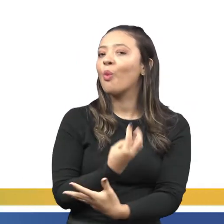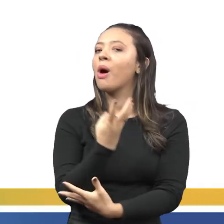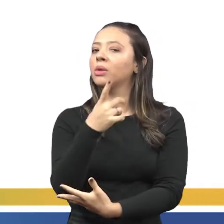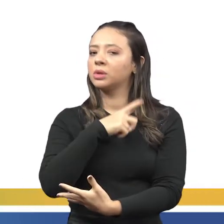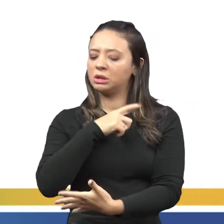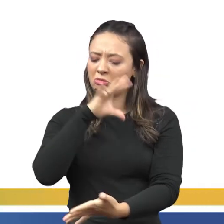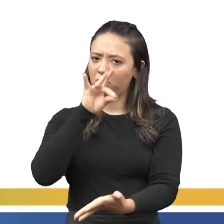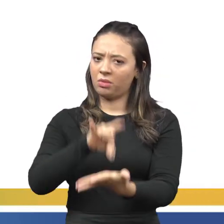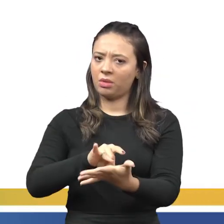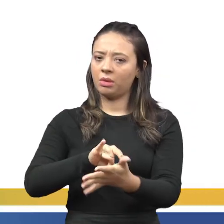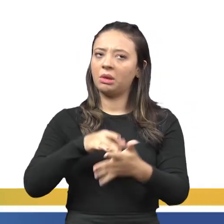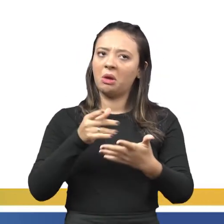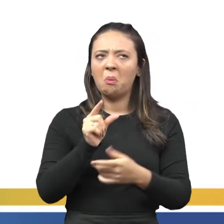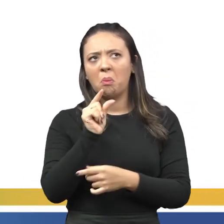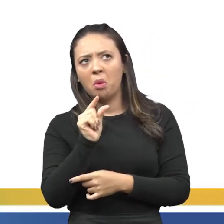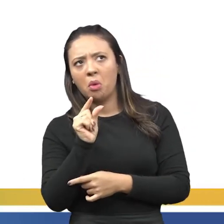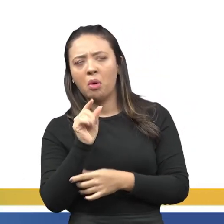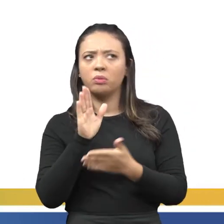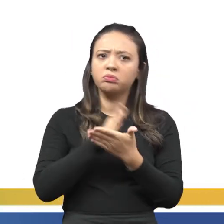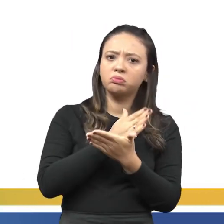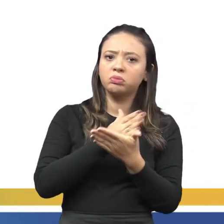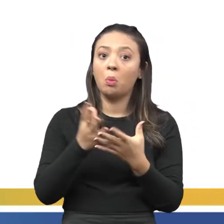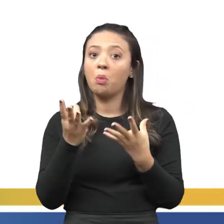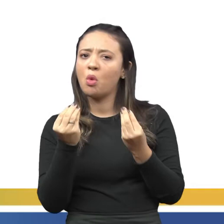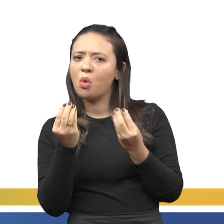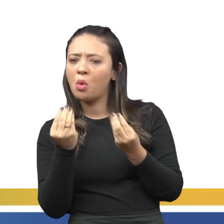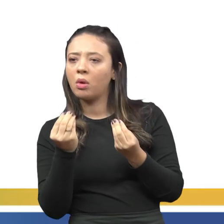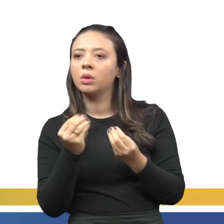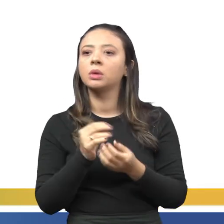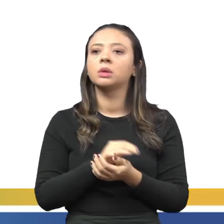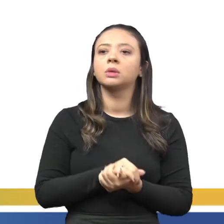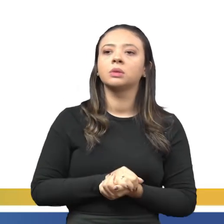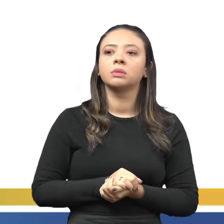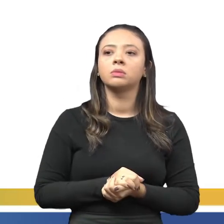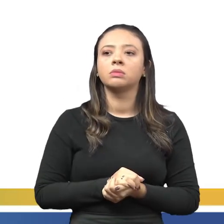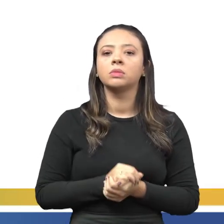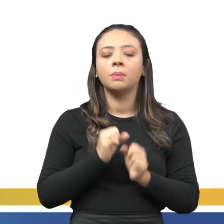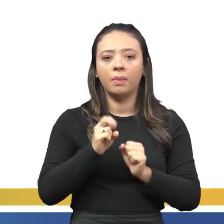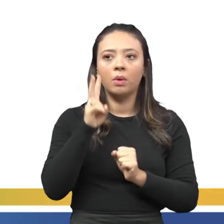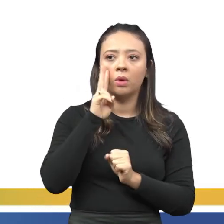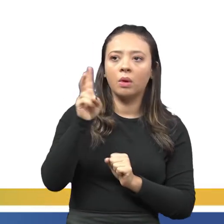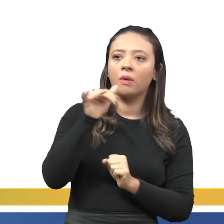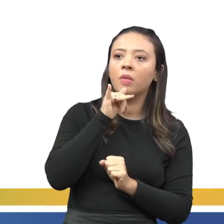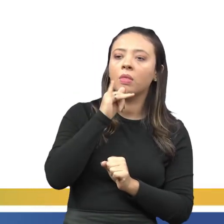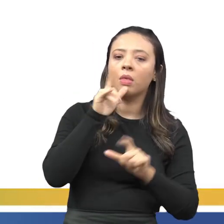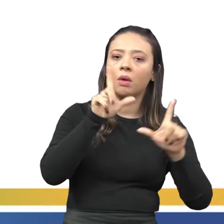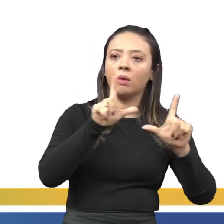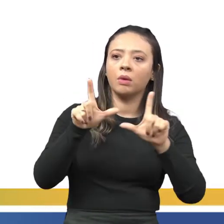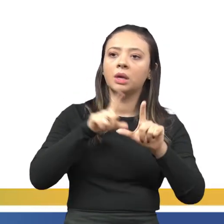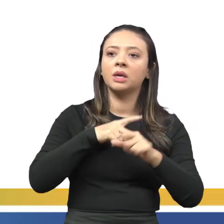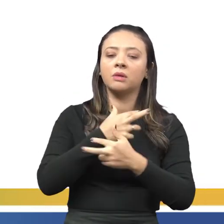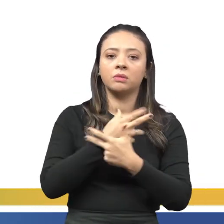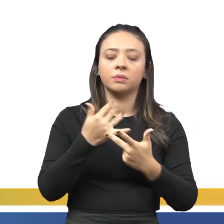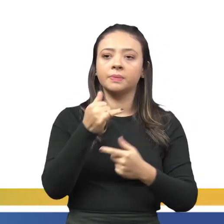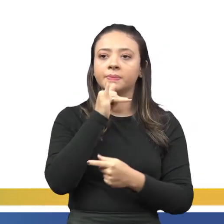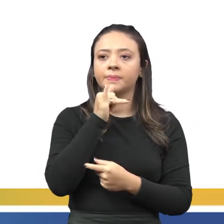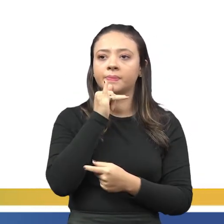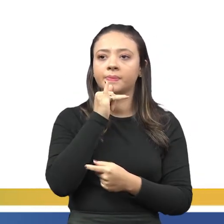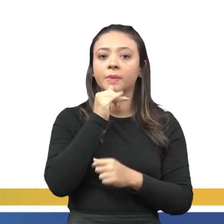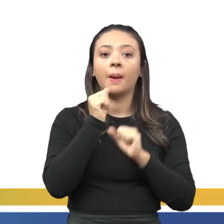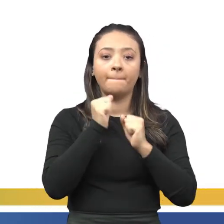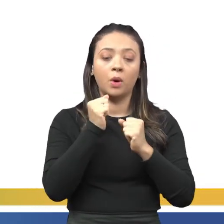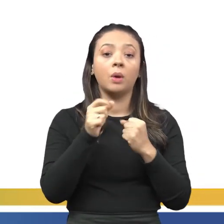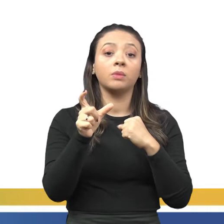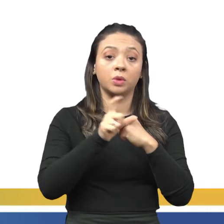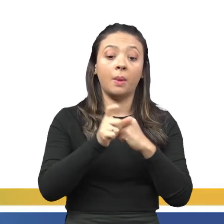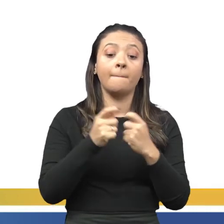quando você não quer especificar a quantidade exata. Então, é um pouco, algum, muito pouco. Vocês podem observar aí na